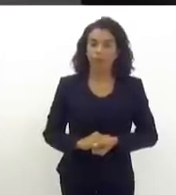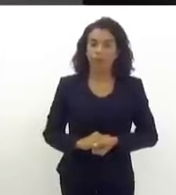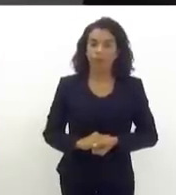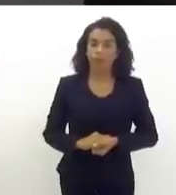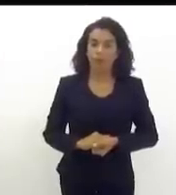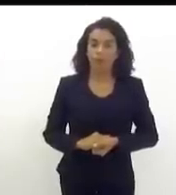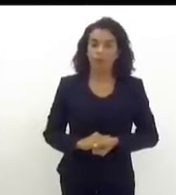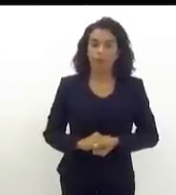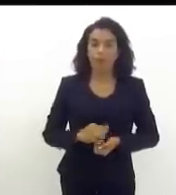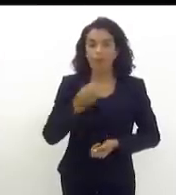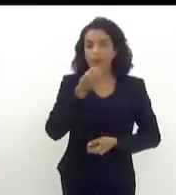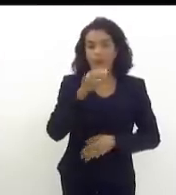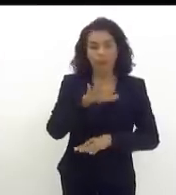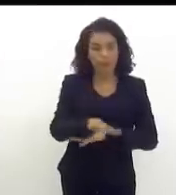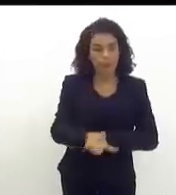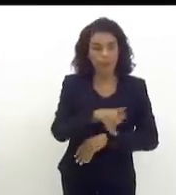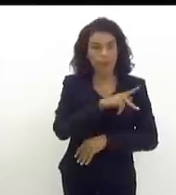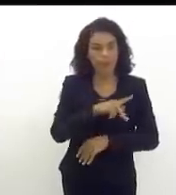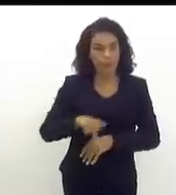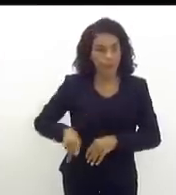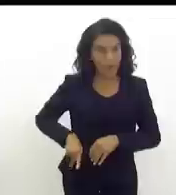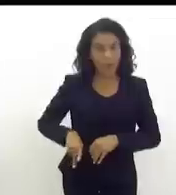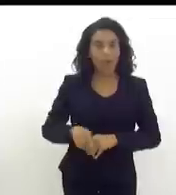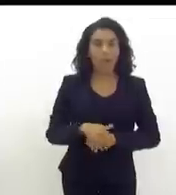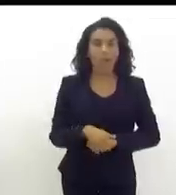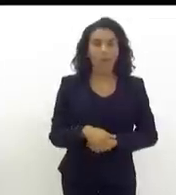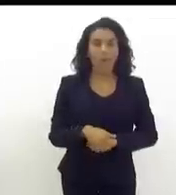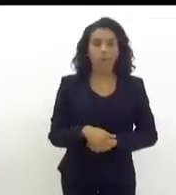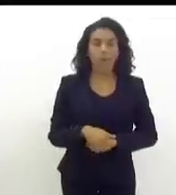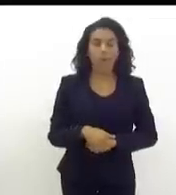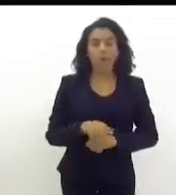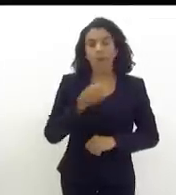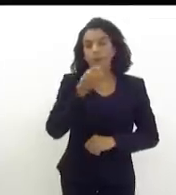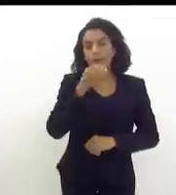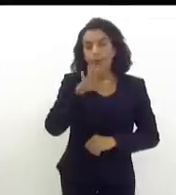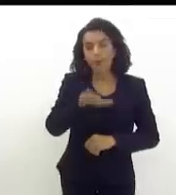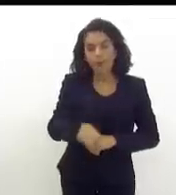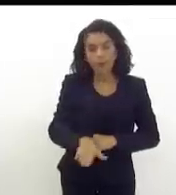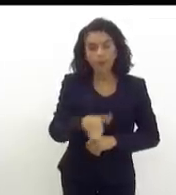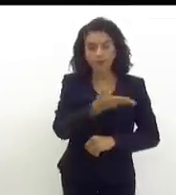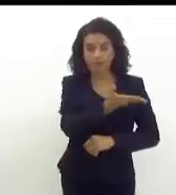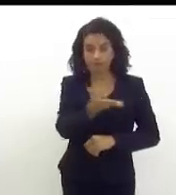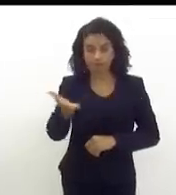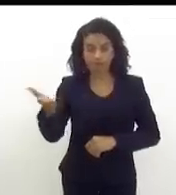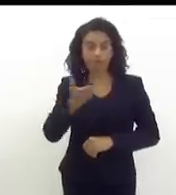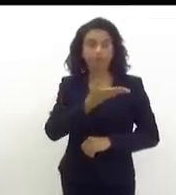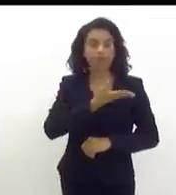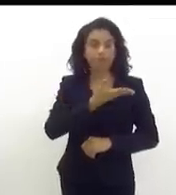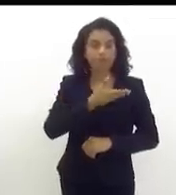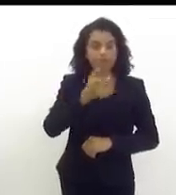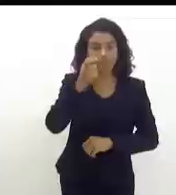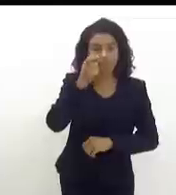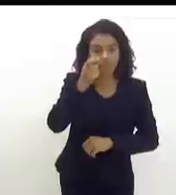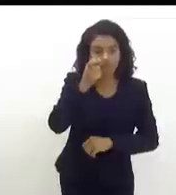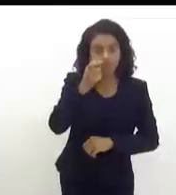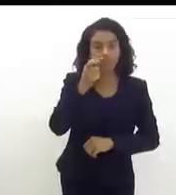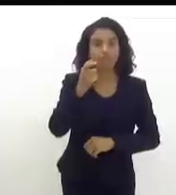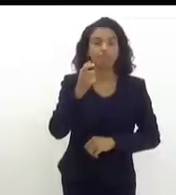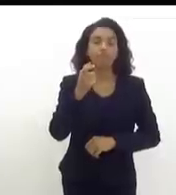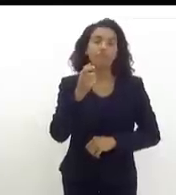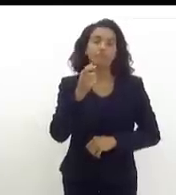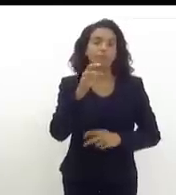Boa tarde Presidente Boa tarde nobres colegas que nos assiste